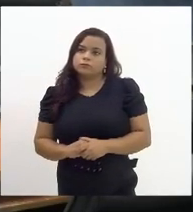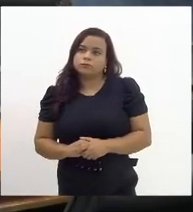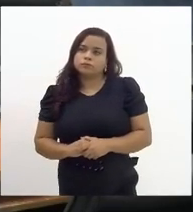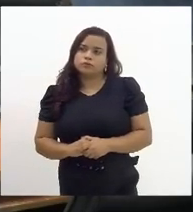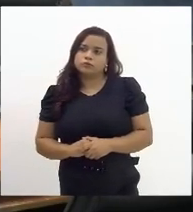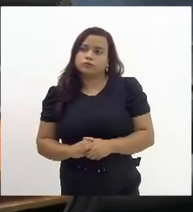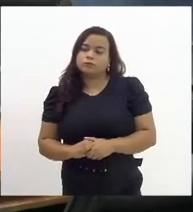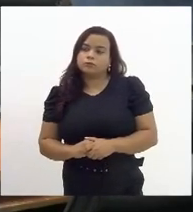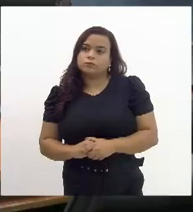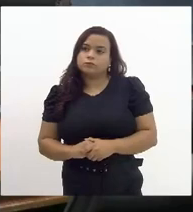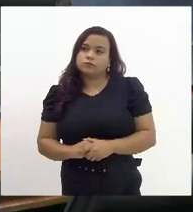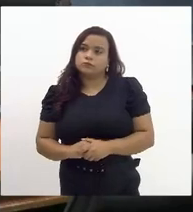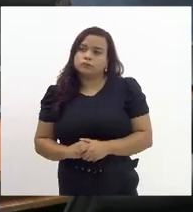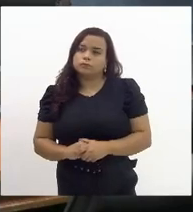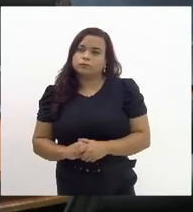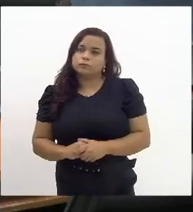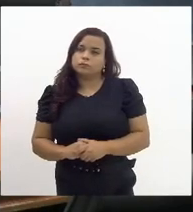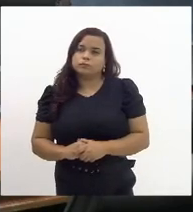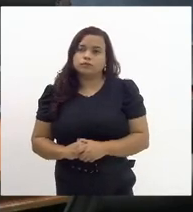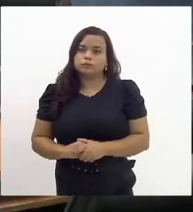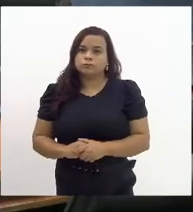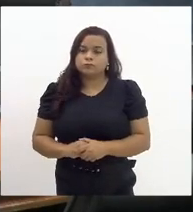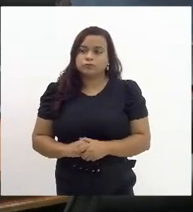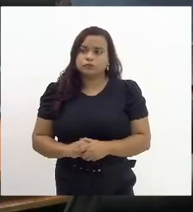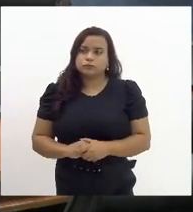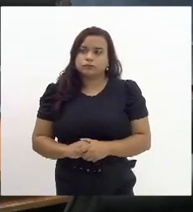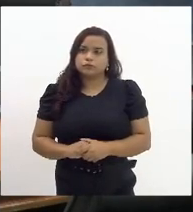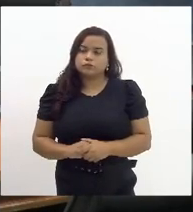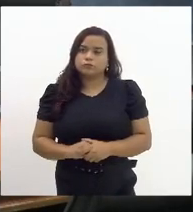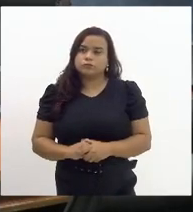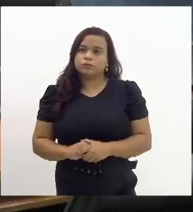É menos Chiquinho, é menos Chiquinho.